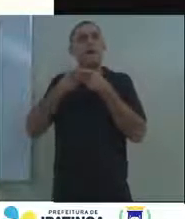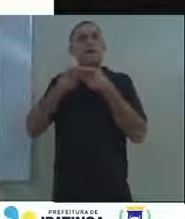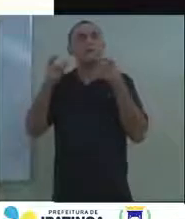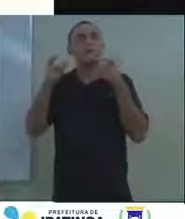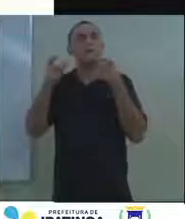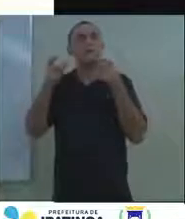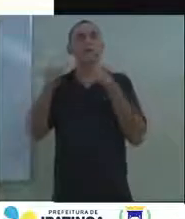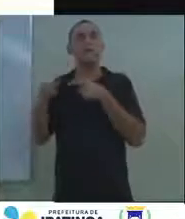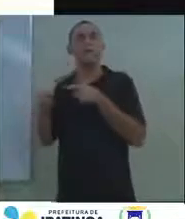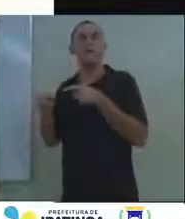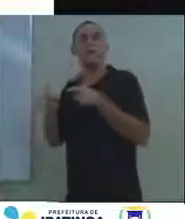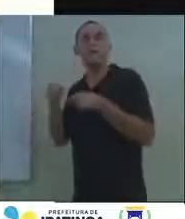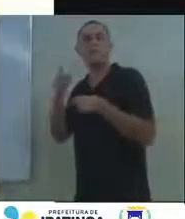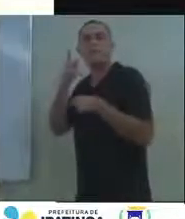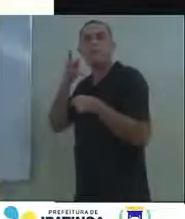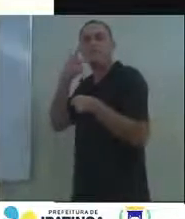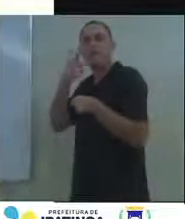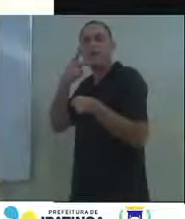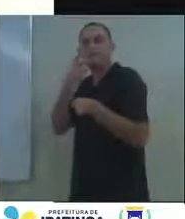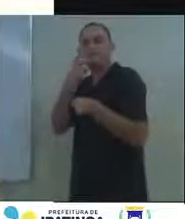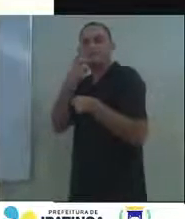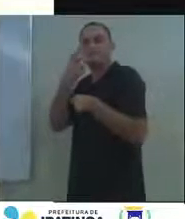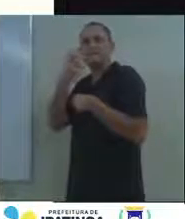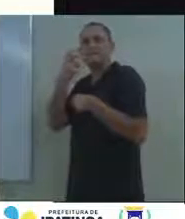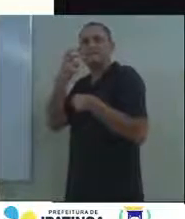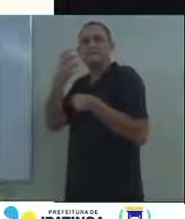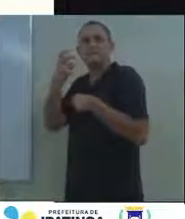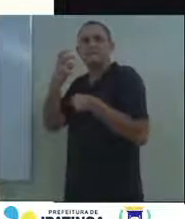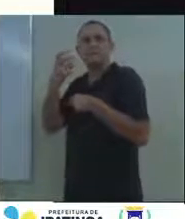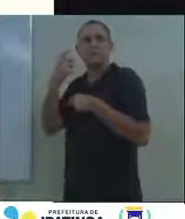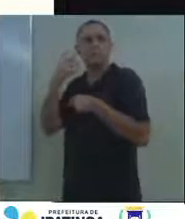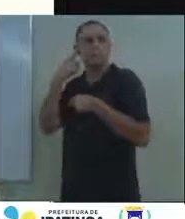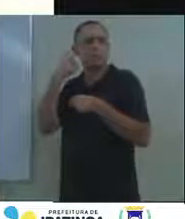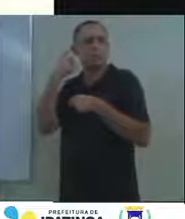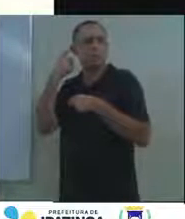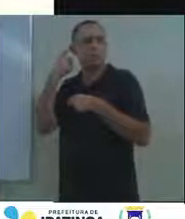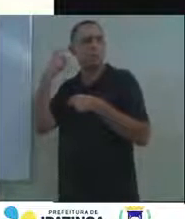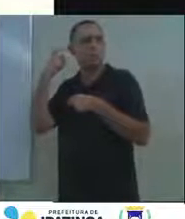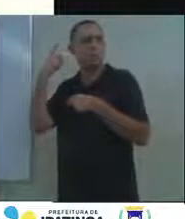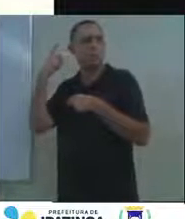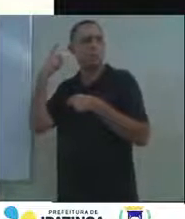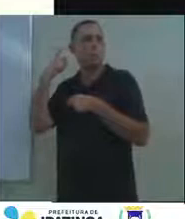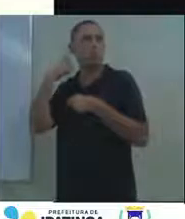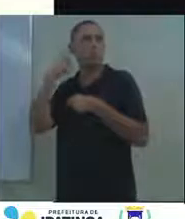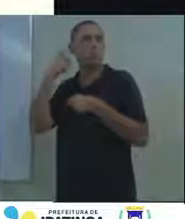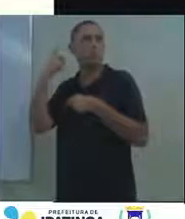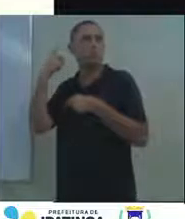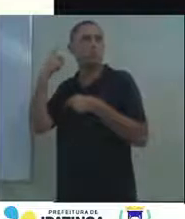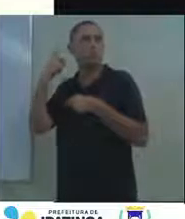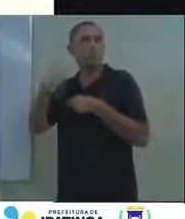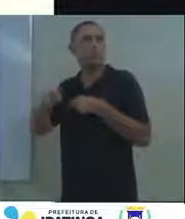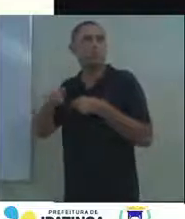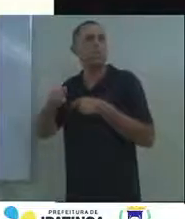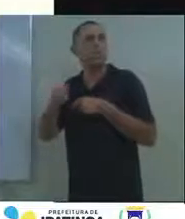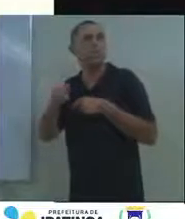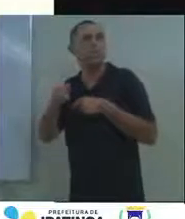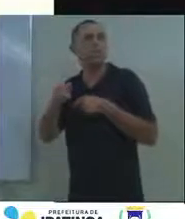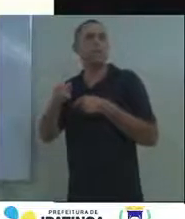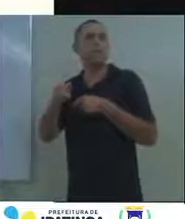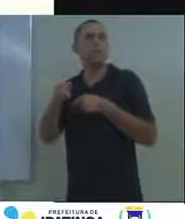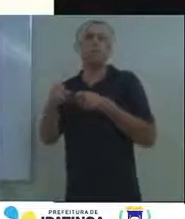minha voz, né? A utilização de álcool e de cigarro, elas têm um efeito parecido, que elas promovem